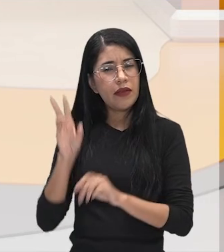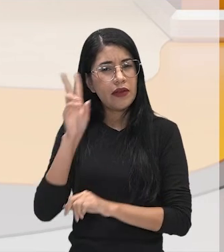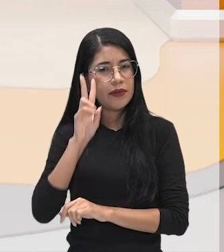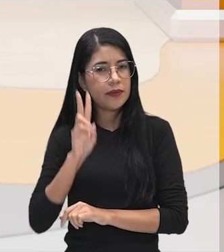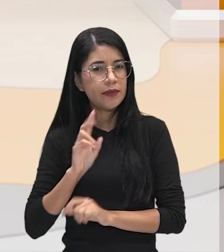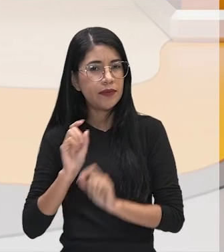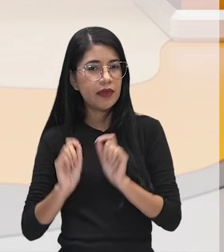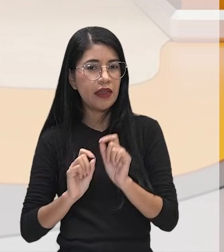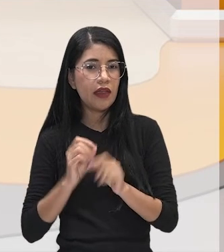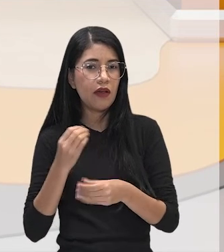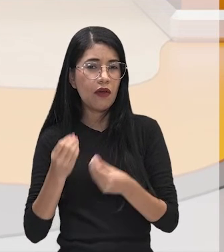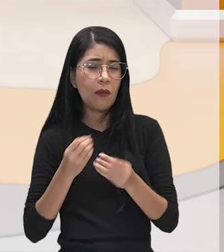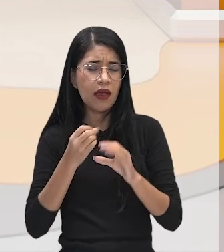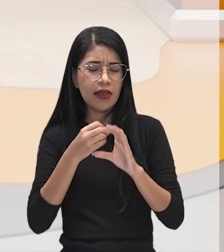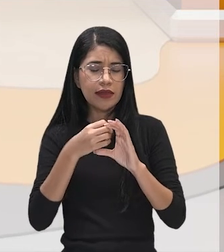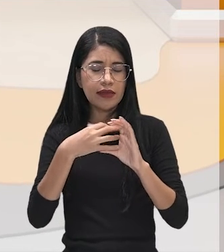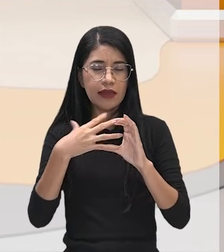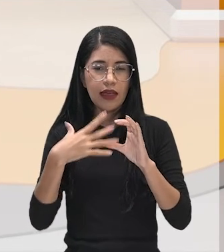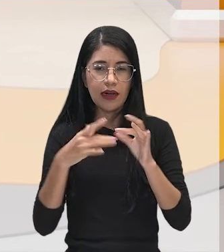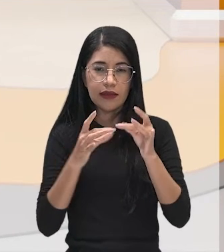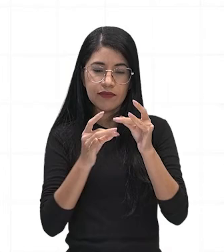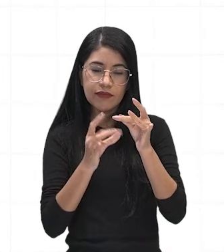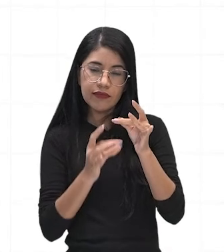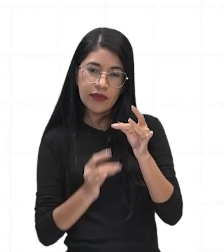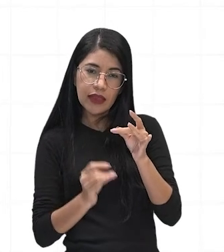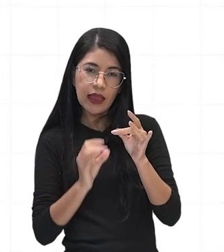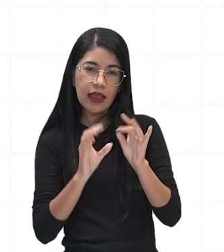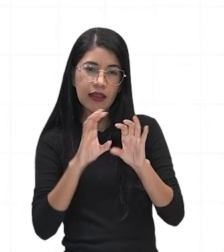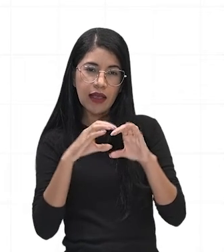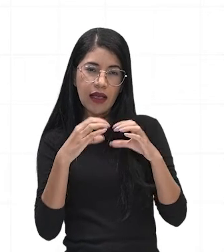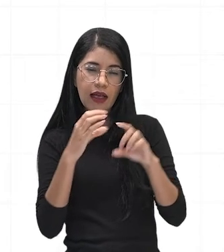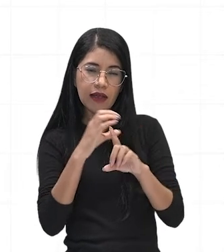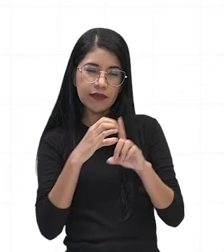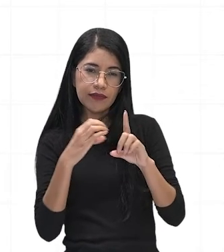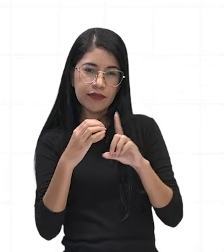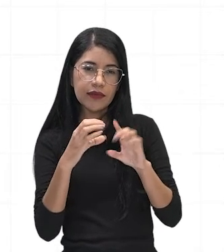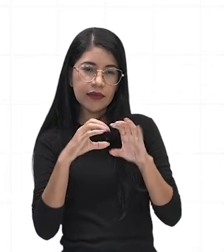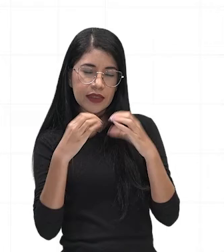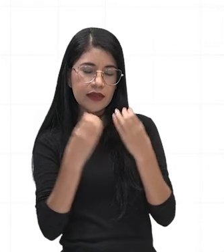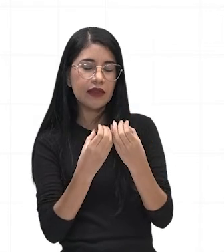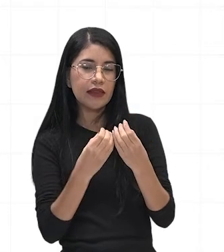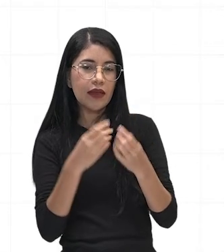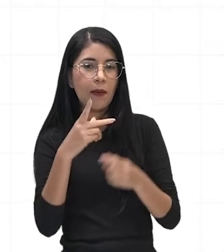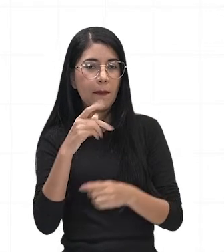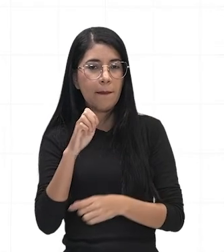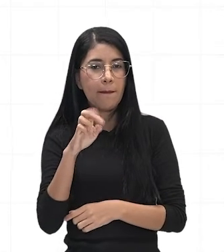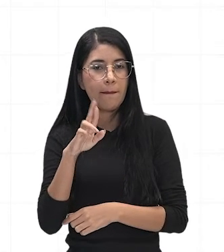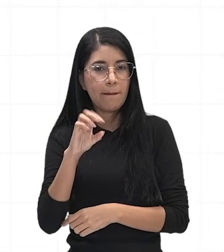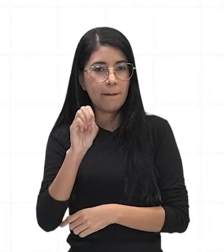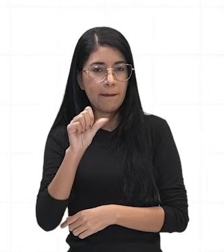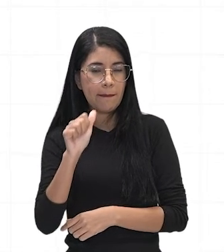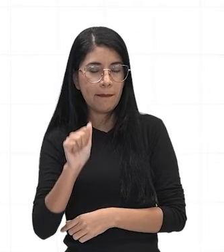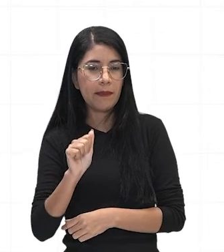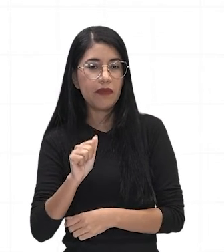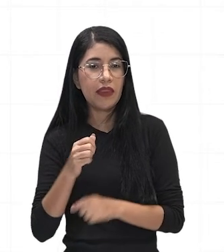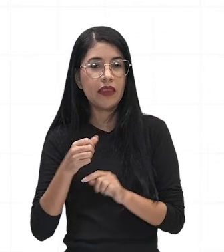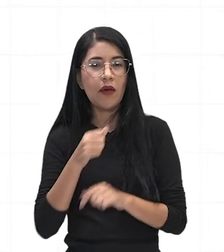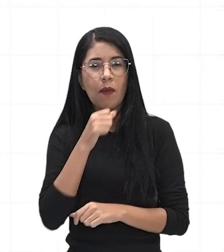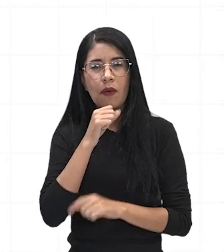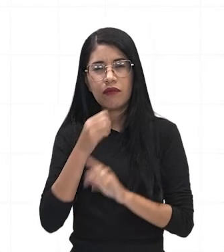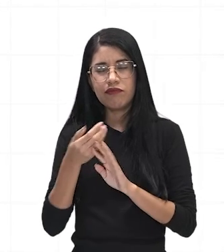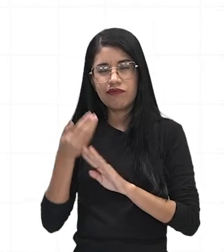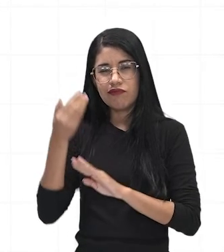né, melhor, um pouquinho mais aí essa civilização então persa, como eu falei para vocês, tá? A antiga